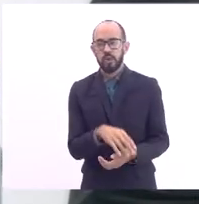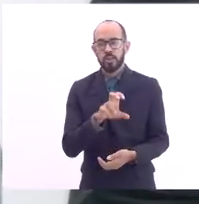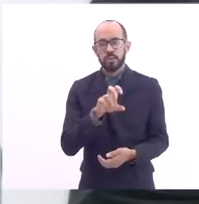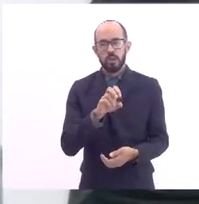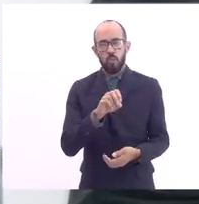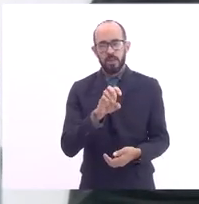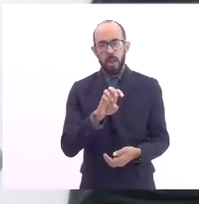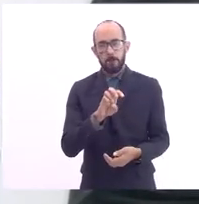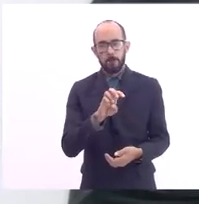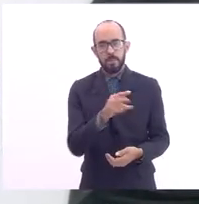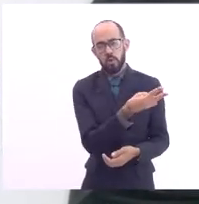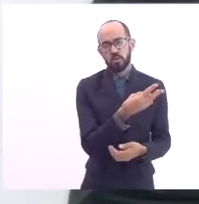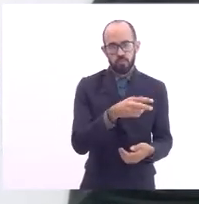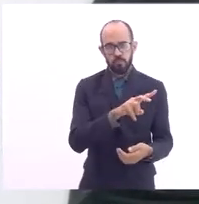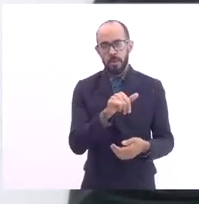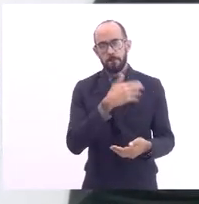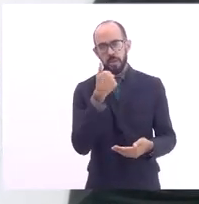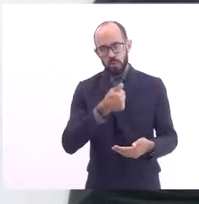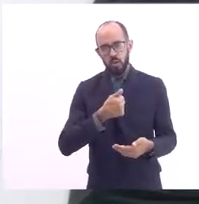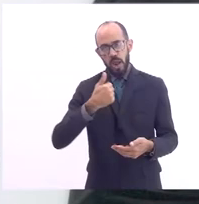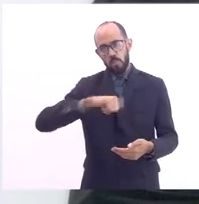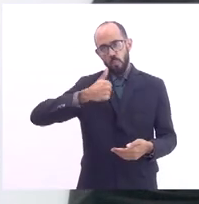resultado melhor da qualidade